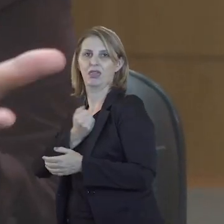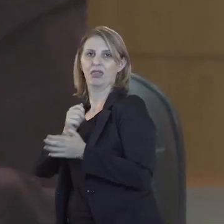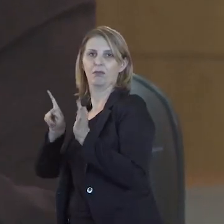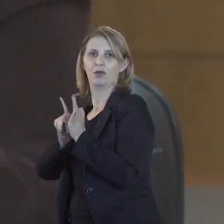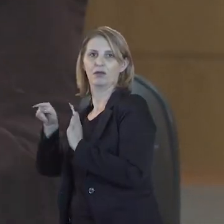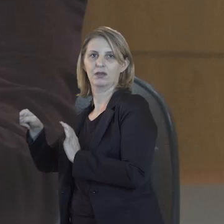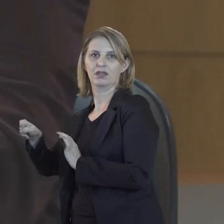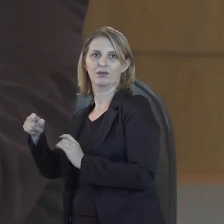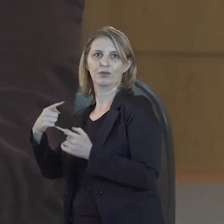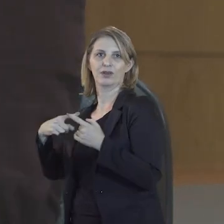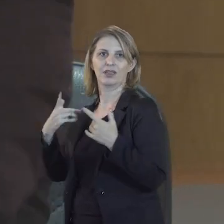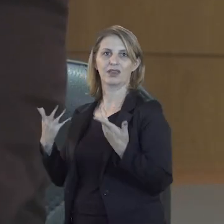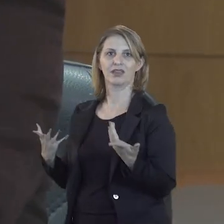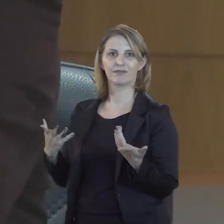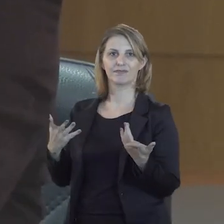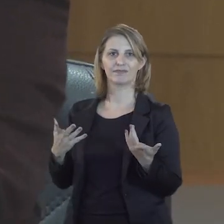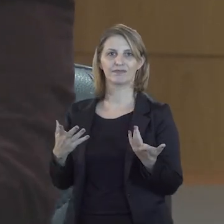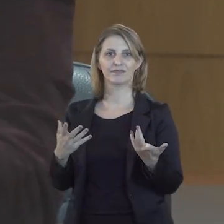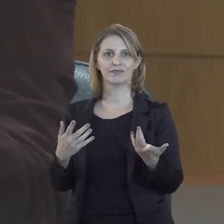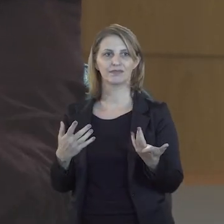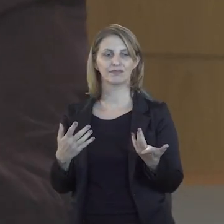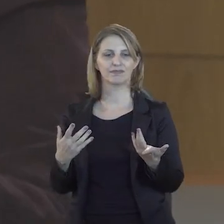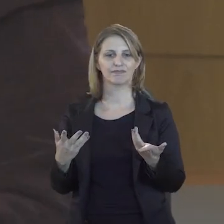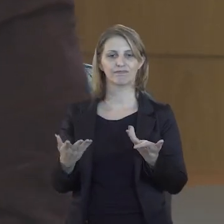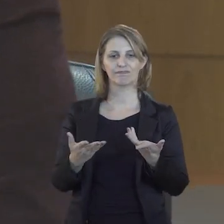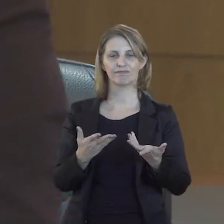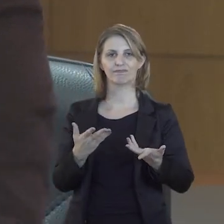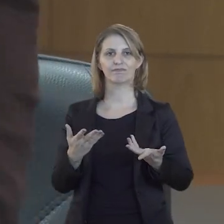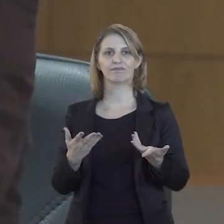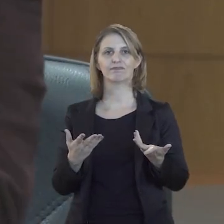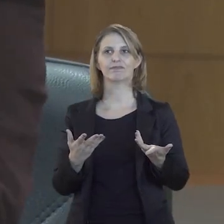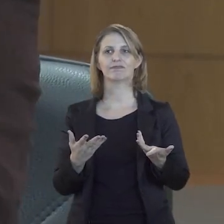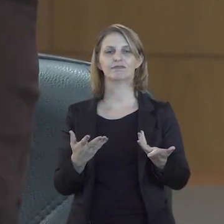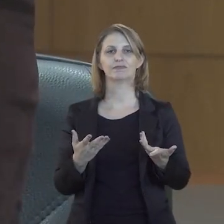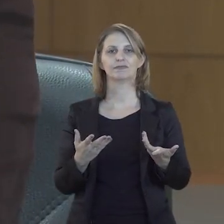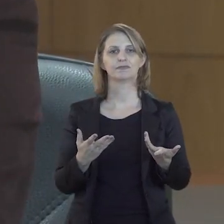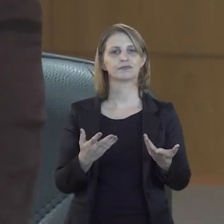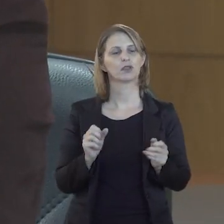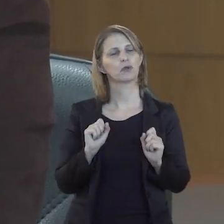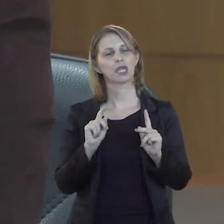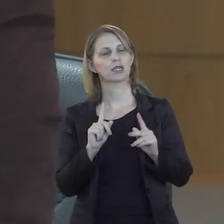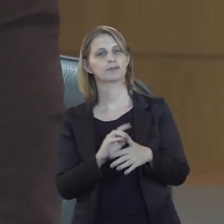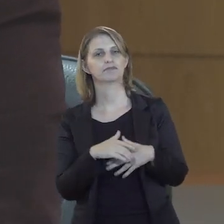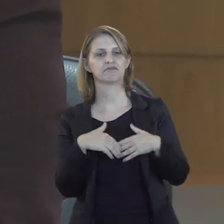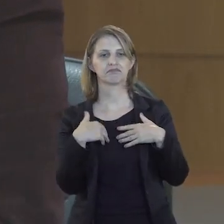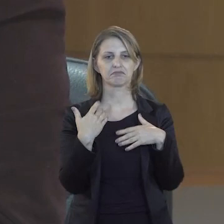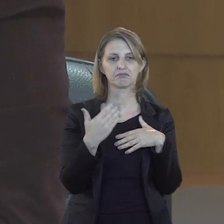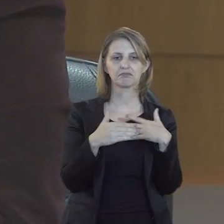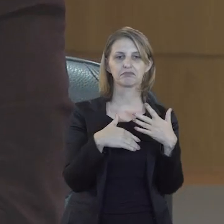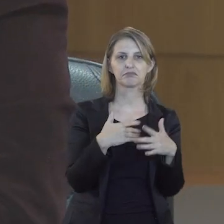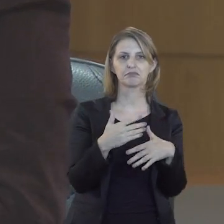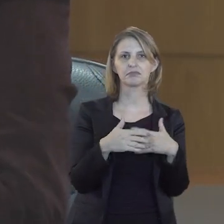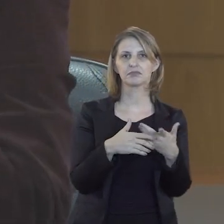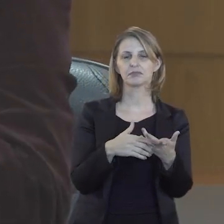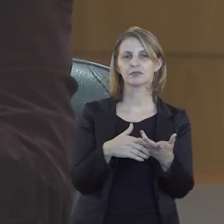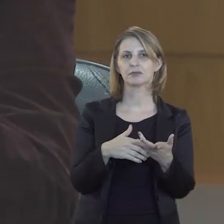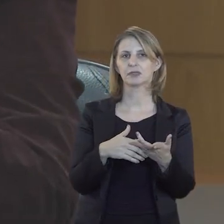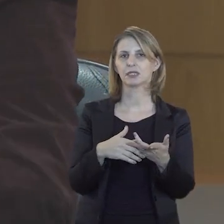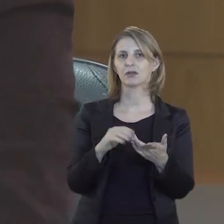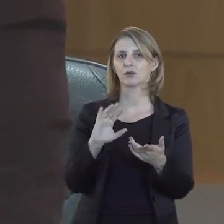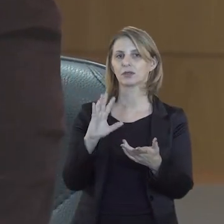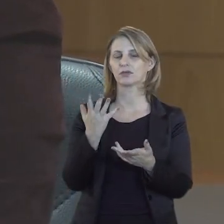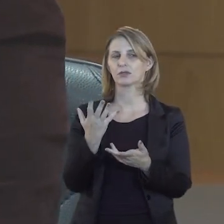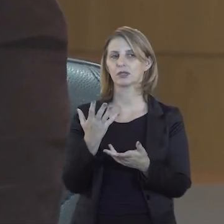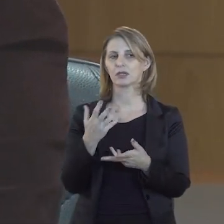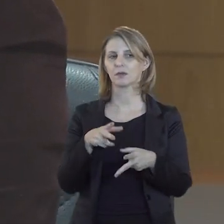dei conta, o que eu não fiz, muitas vezes a gente acha que é onipotente, né? E aí tá,